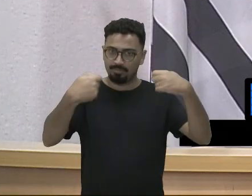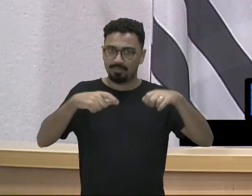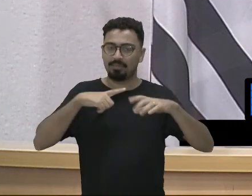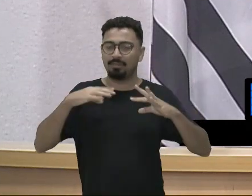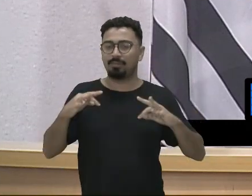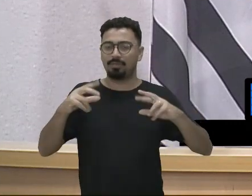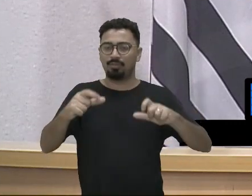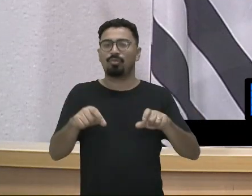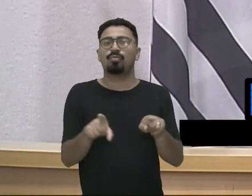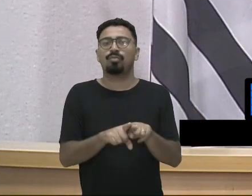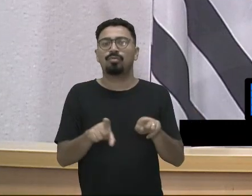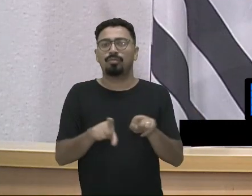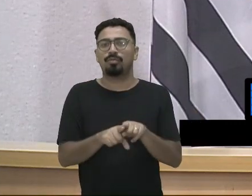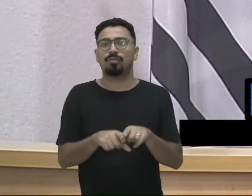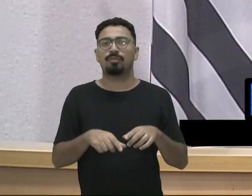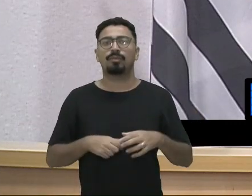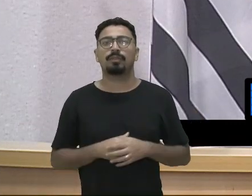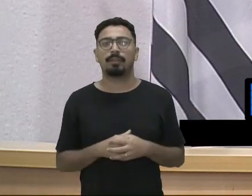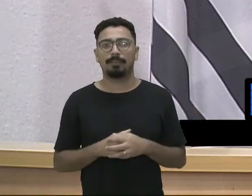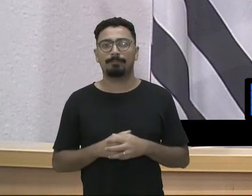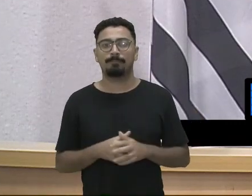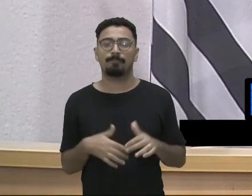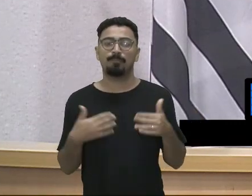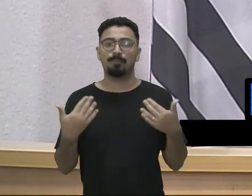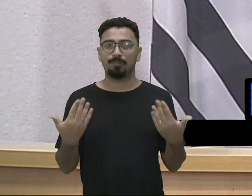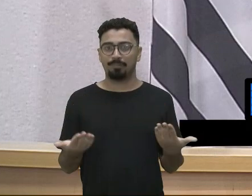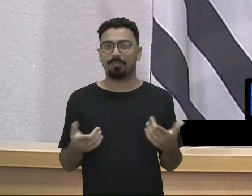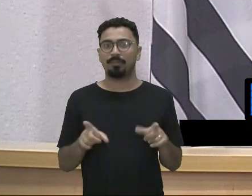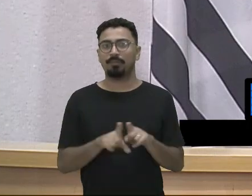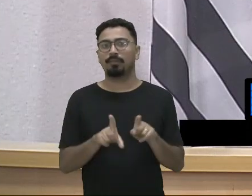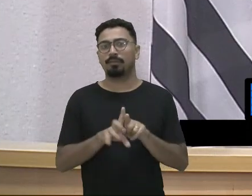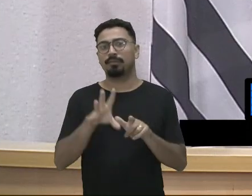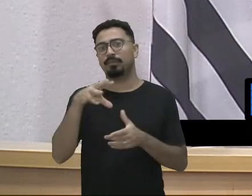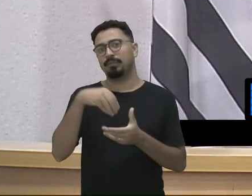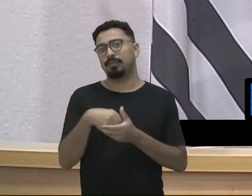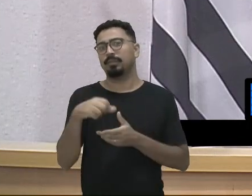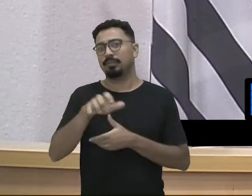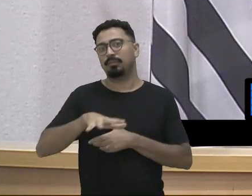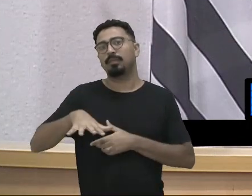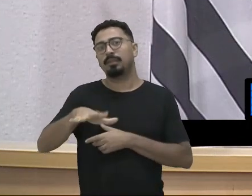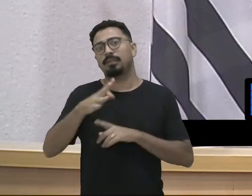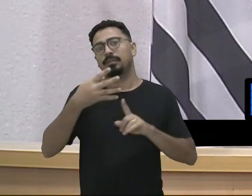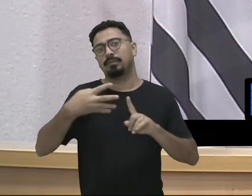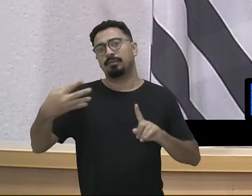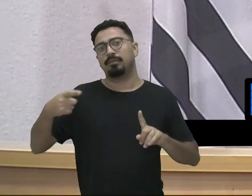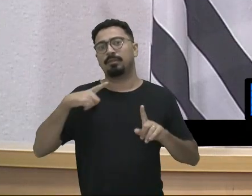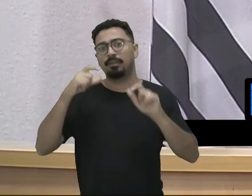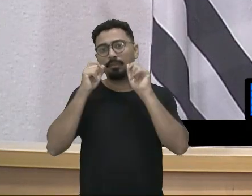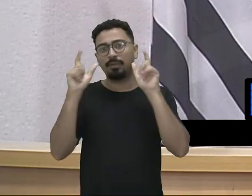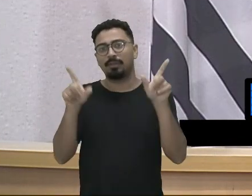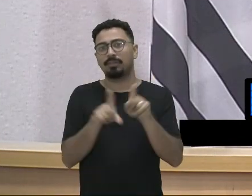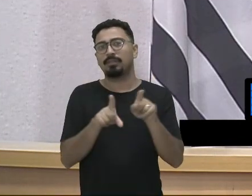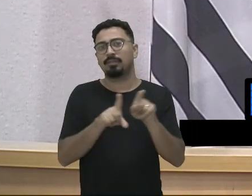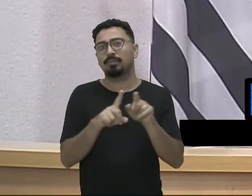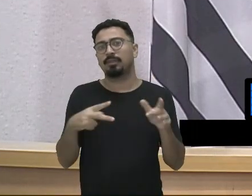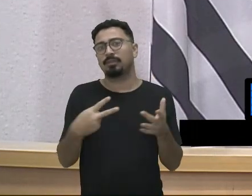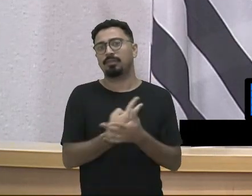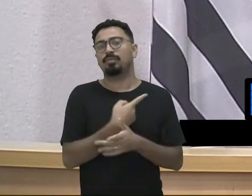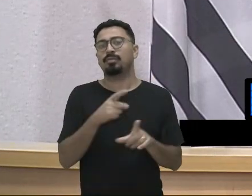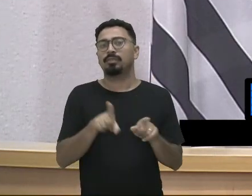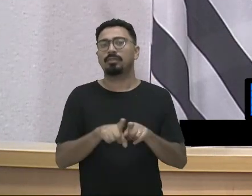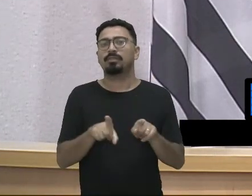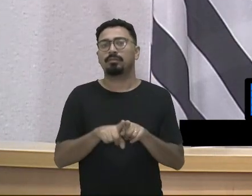todos, todas e todes. E, assim, inclusive dentro do nosso meio, que fique esse atento também, né? Para não cometer